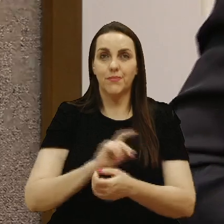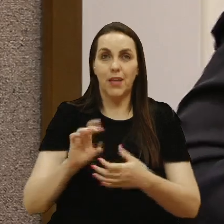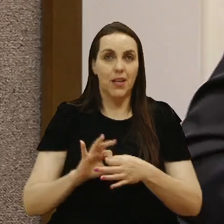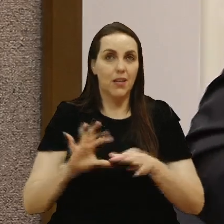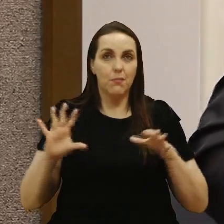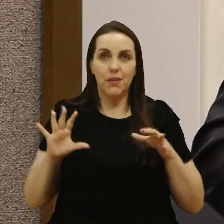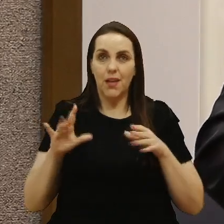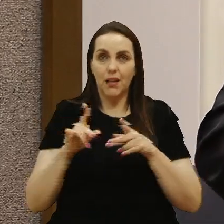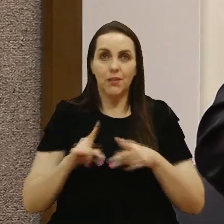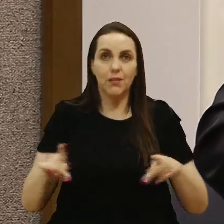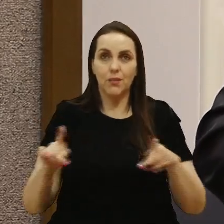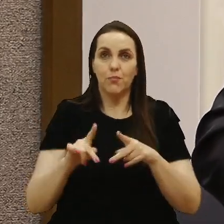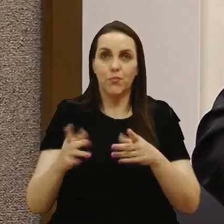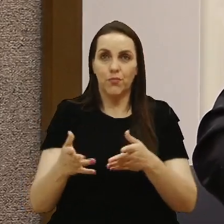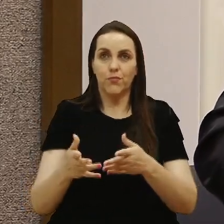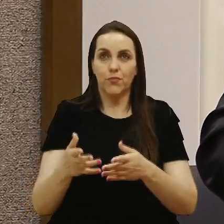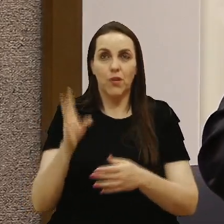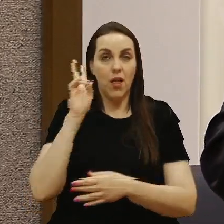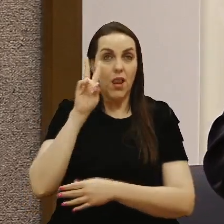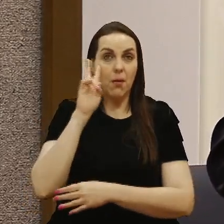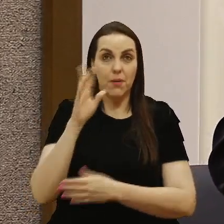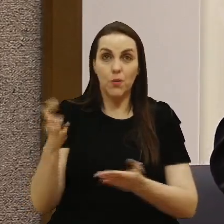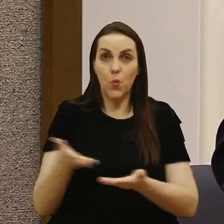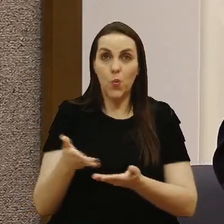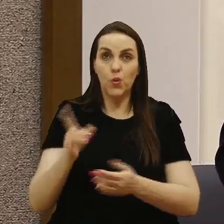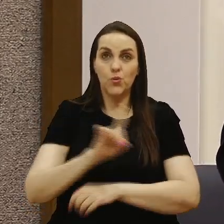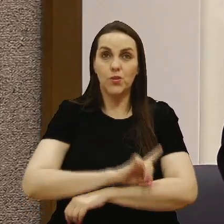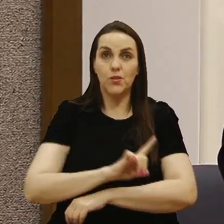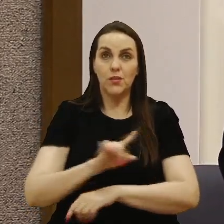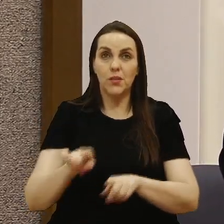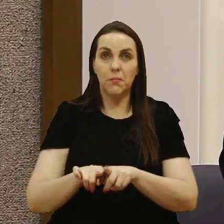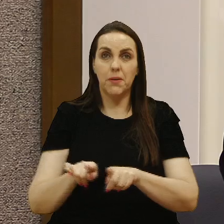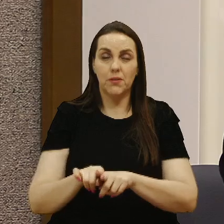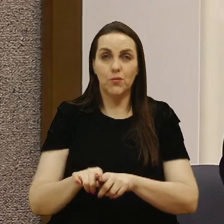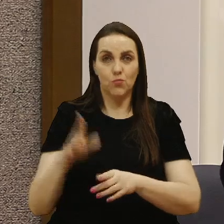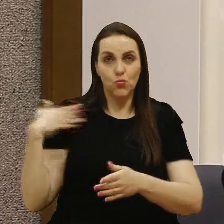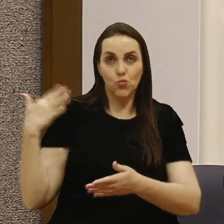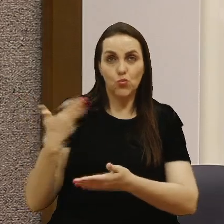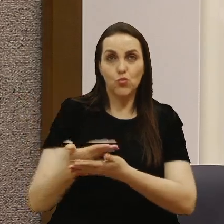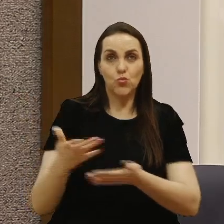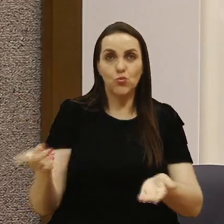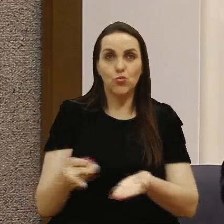que ela é lembrada hoje também, nos dias de hoje.